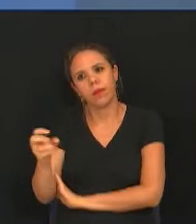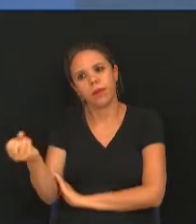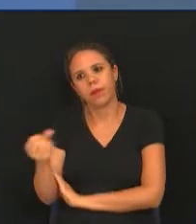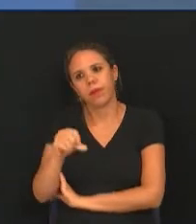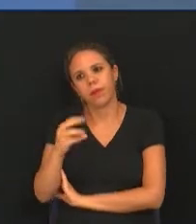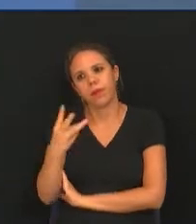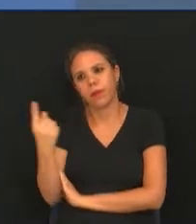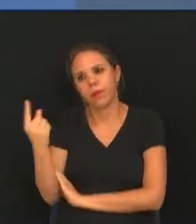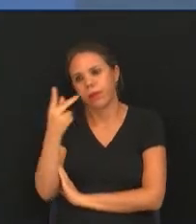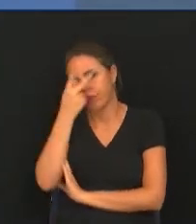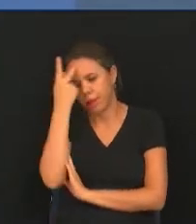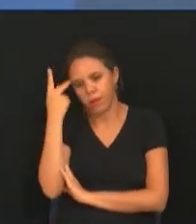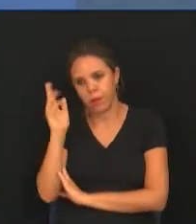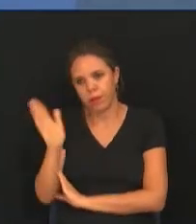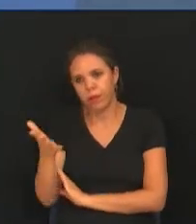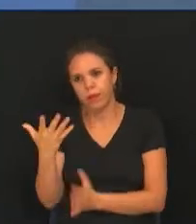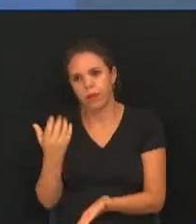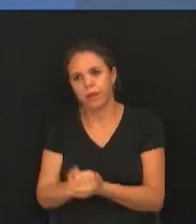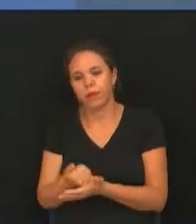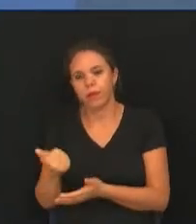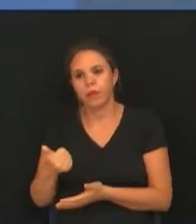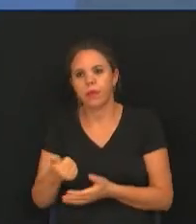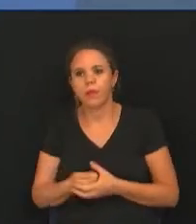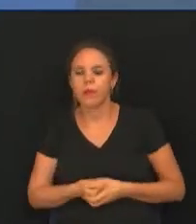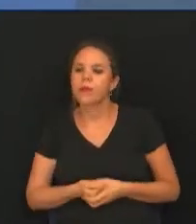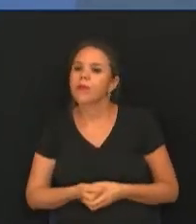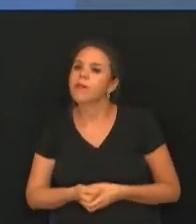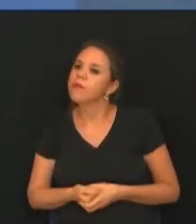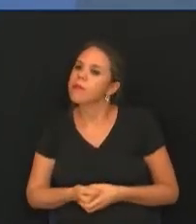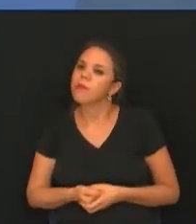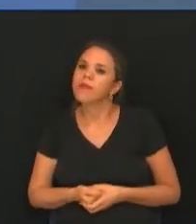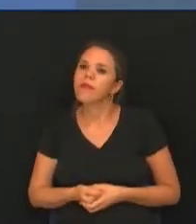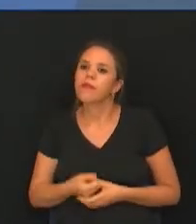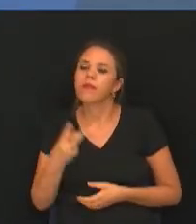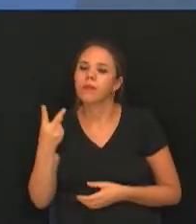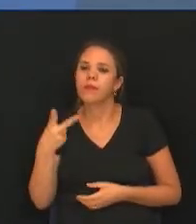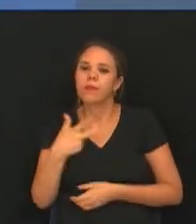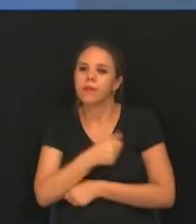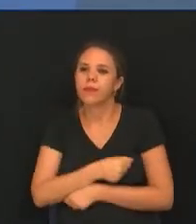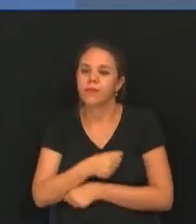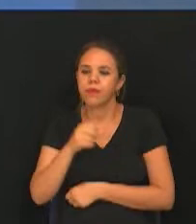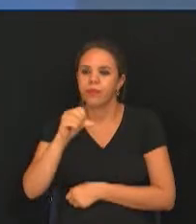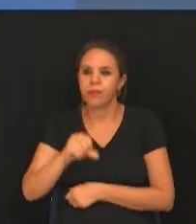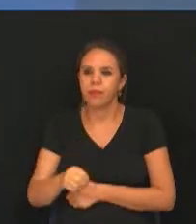1.055.931 pessoas que já receberam a primeira dose, 2 doses,